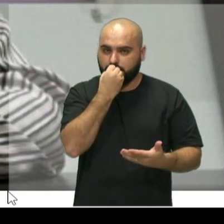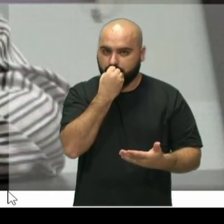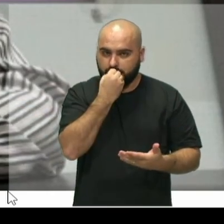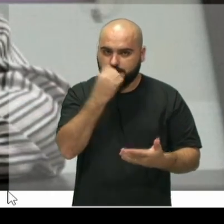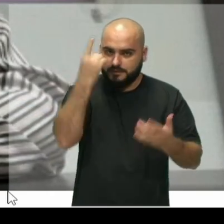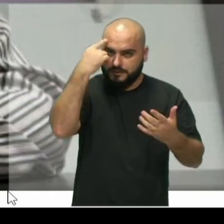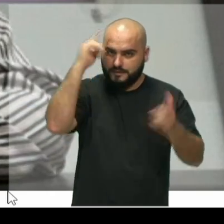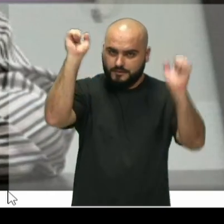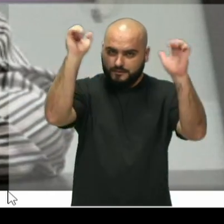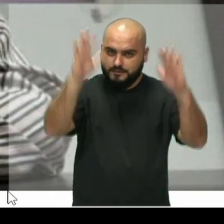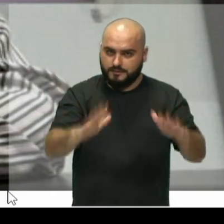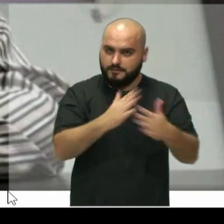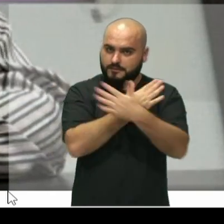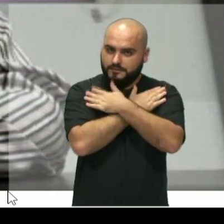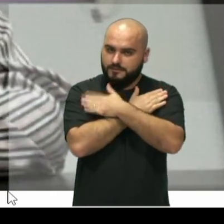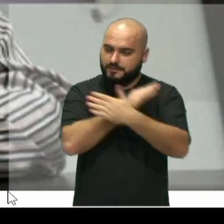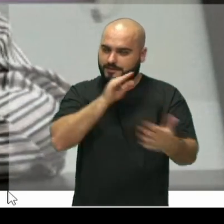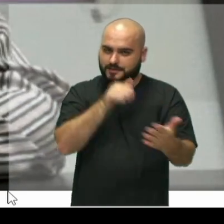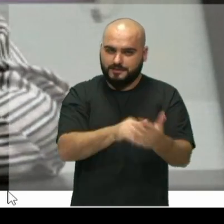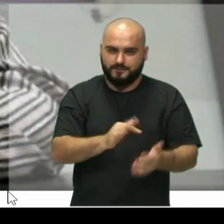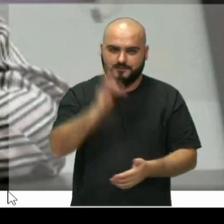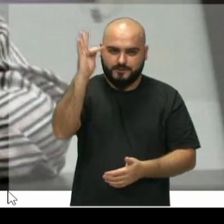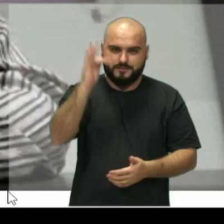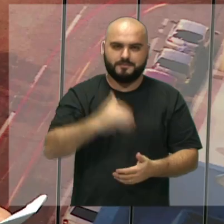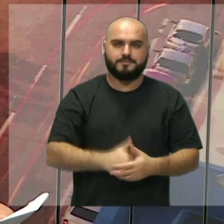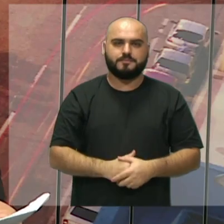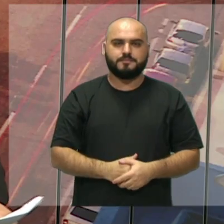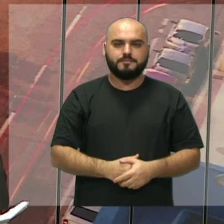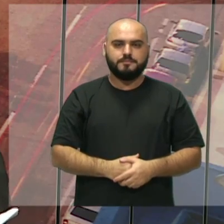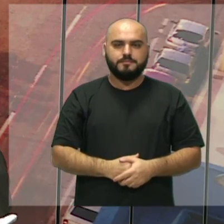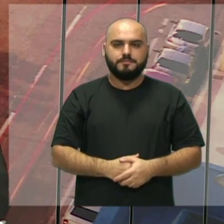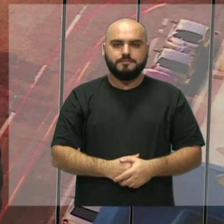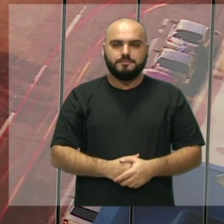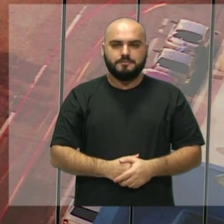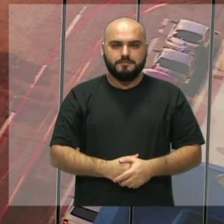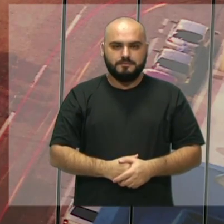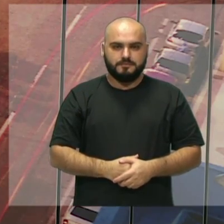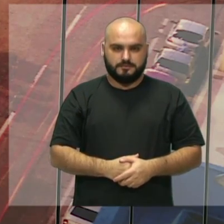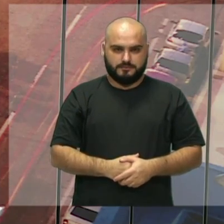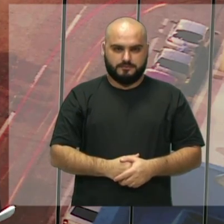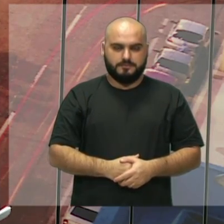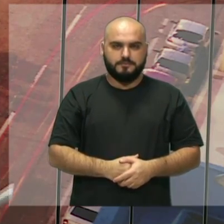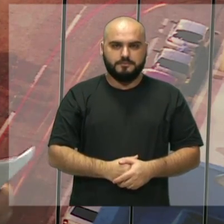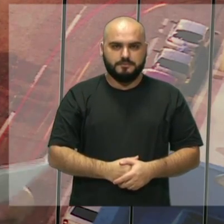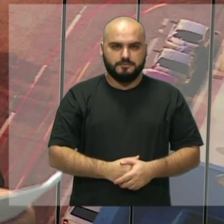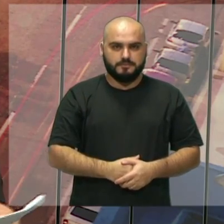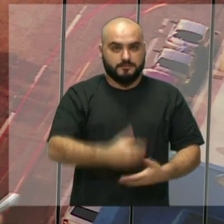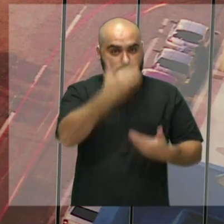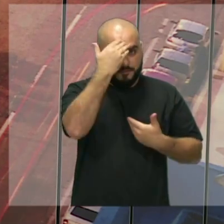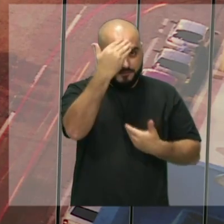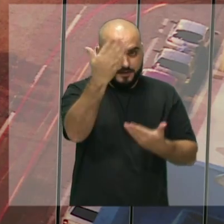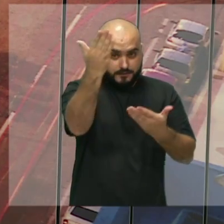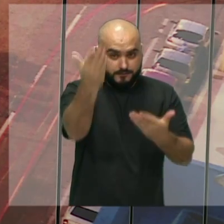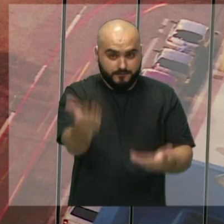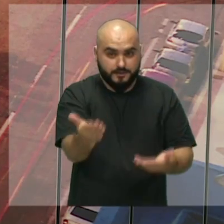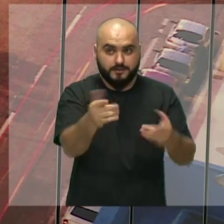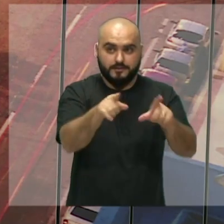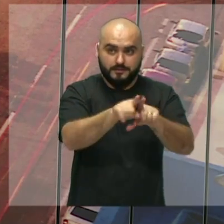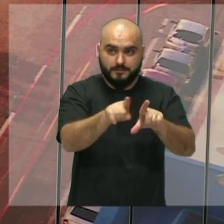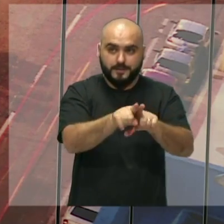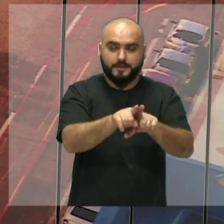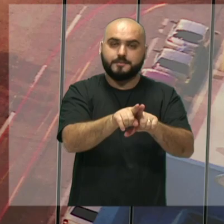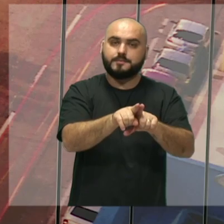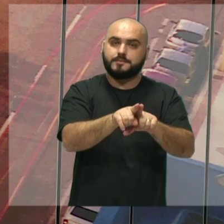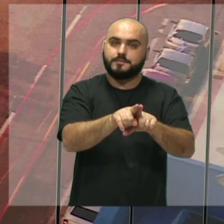com Deus. Um grande abraço, né? E até a próxima vez. Até a próxima. Obrigado a você também que nos